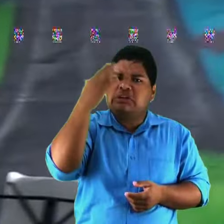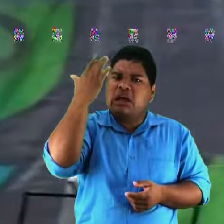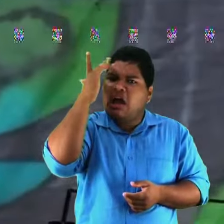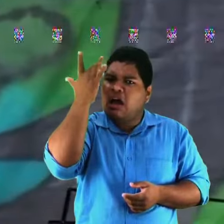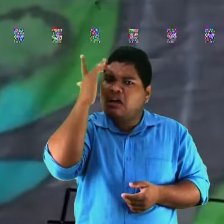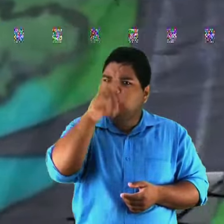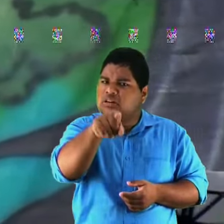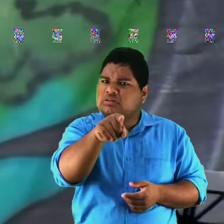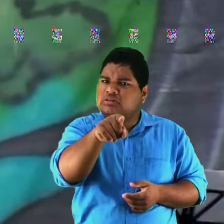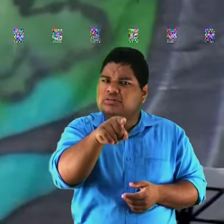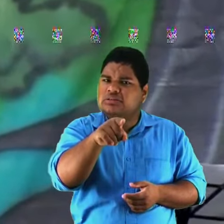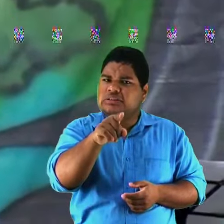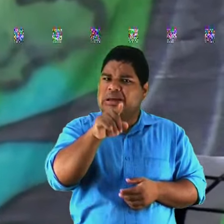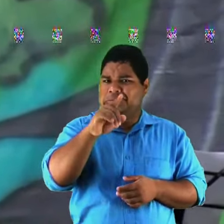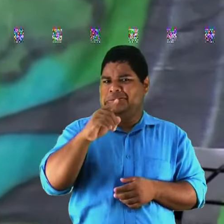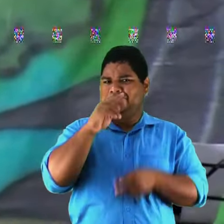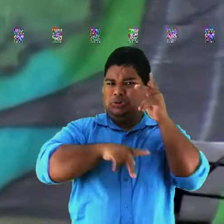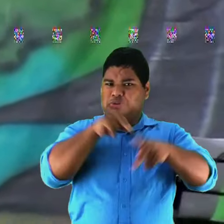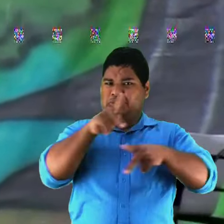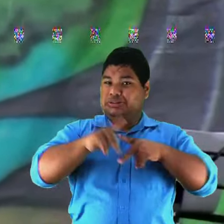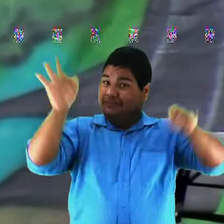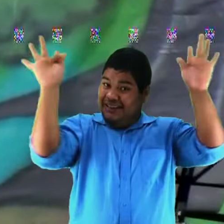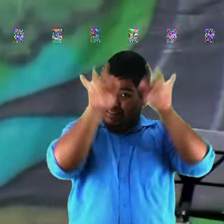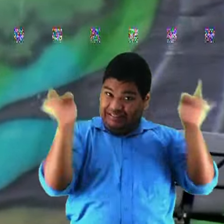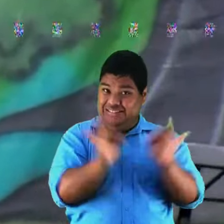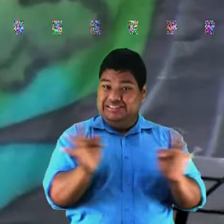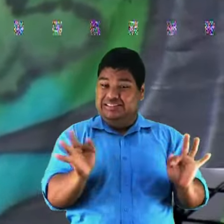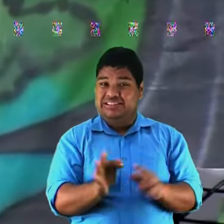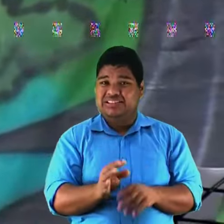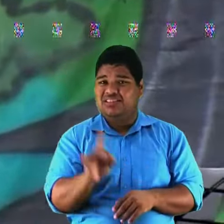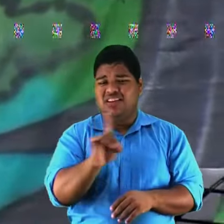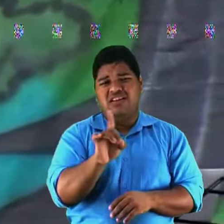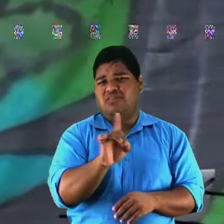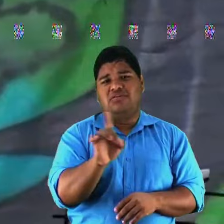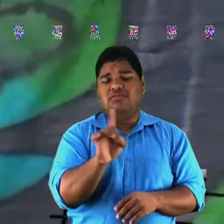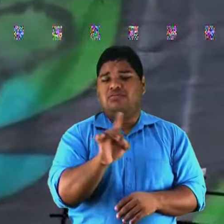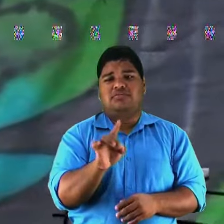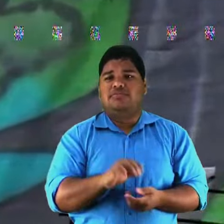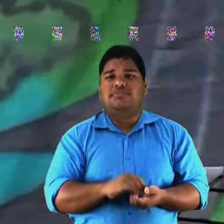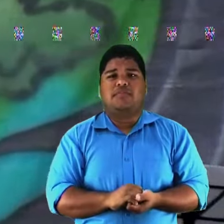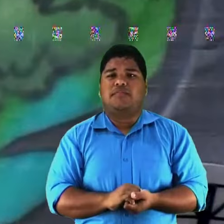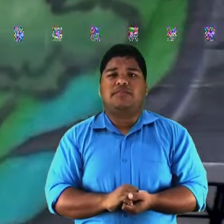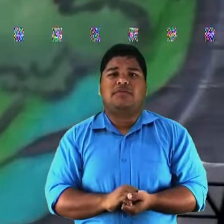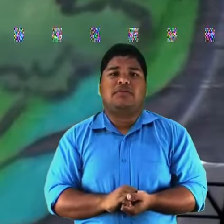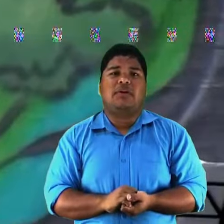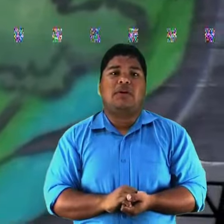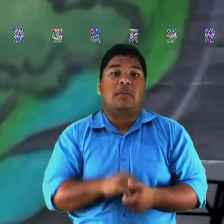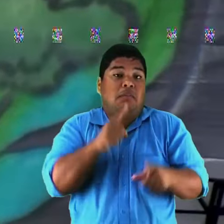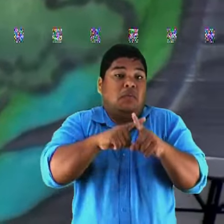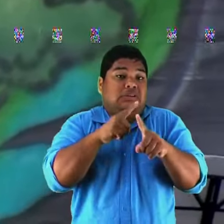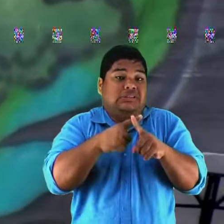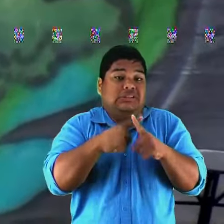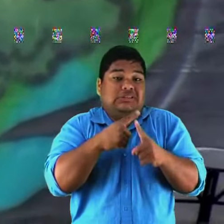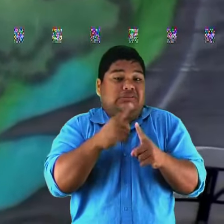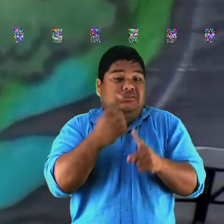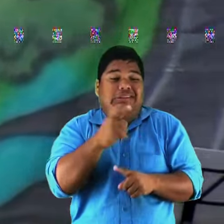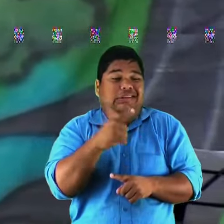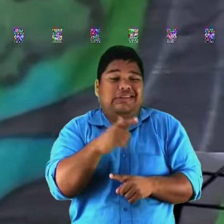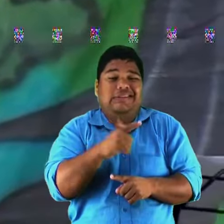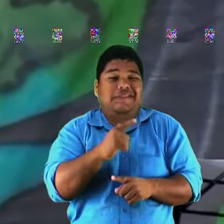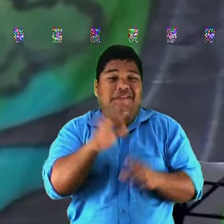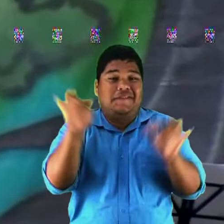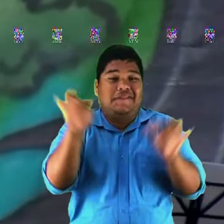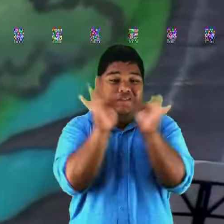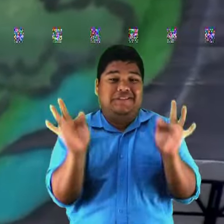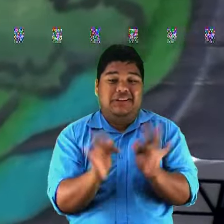pessoas são felizes? Não, porque não há felicidade plena